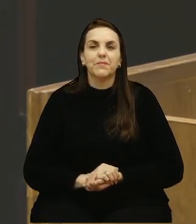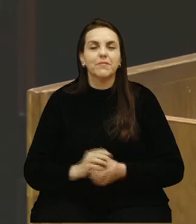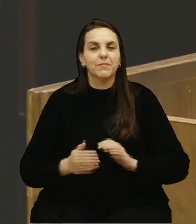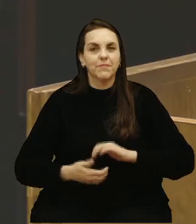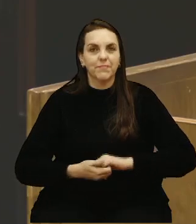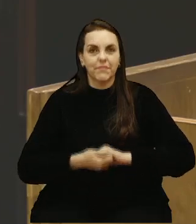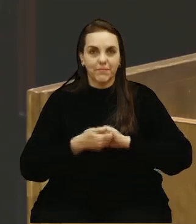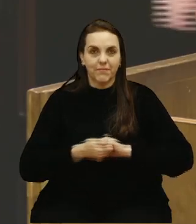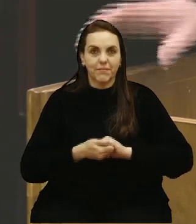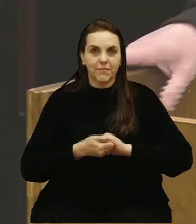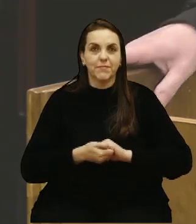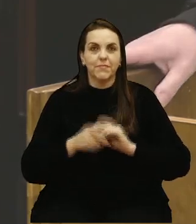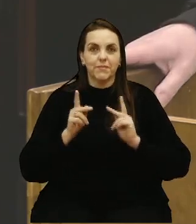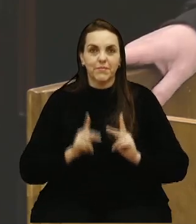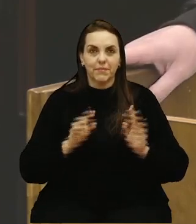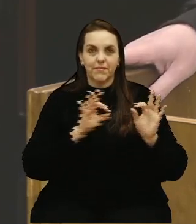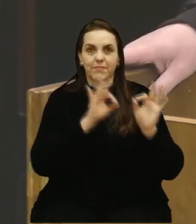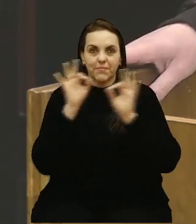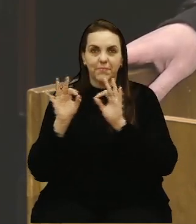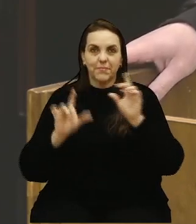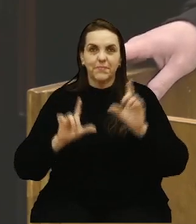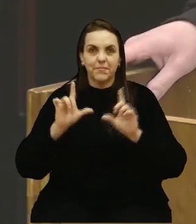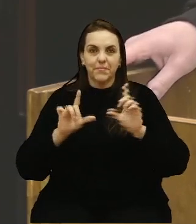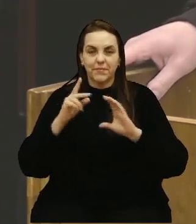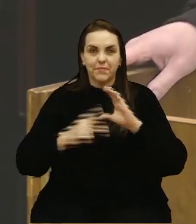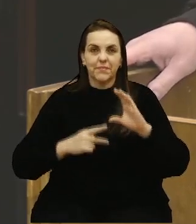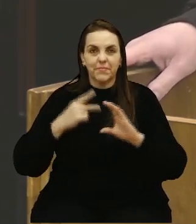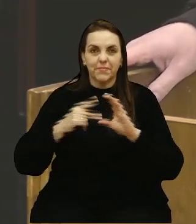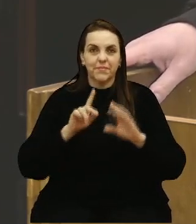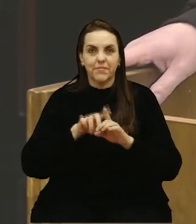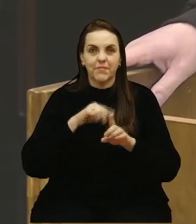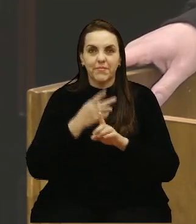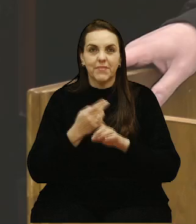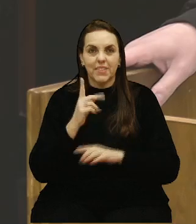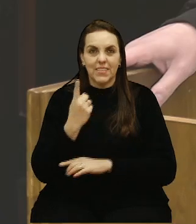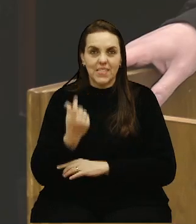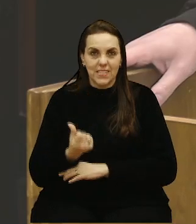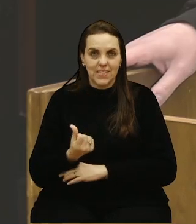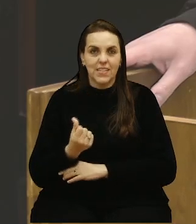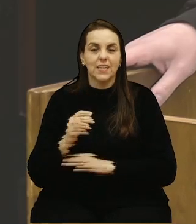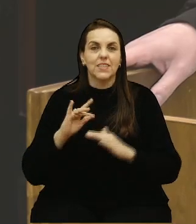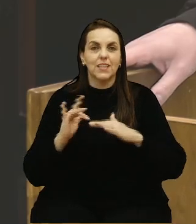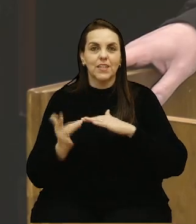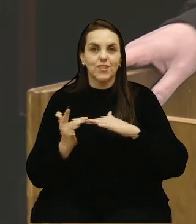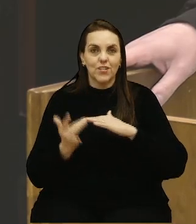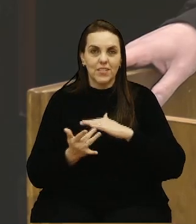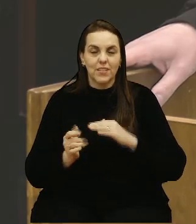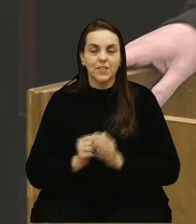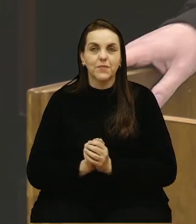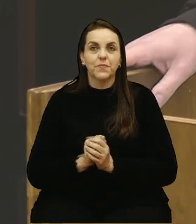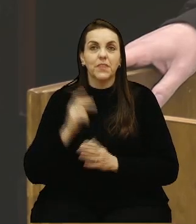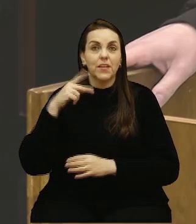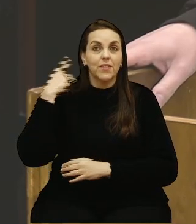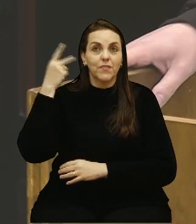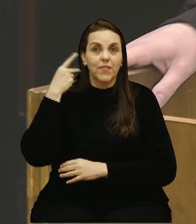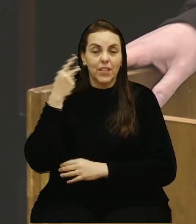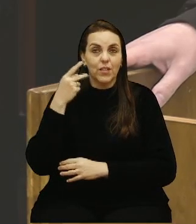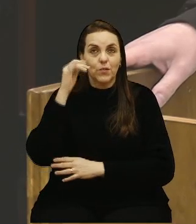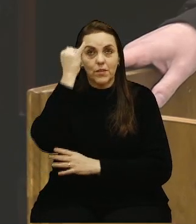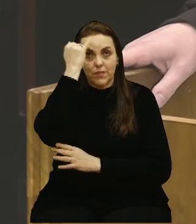Saudar quem está nos assistindo também pela TV Câmara Canal 16 e pelas redes sociais. Vereador D'Ambrossi,